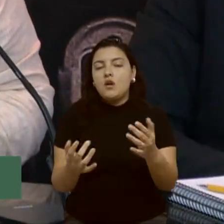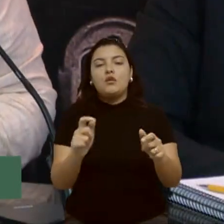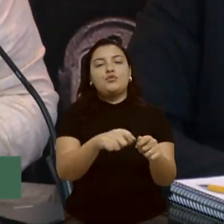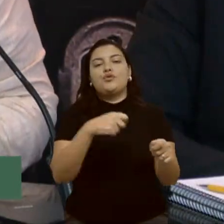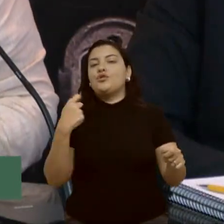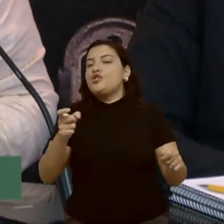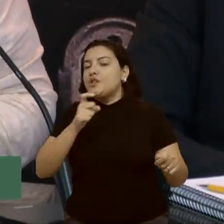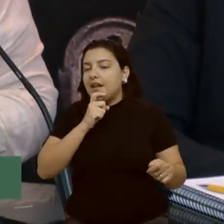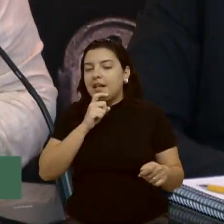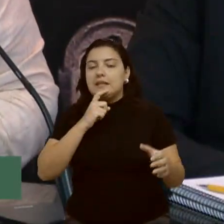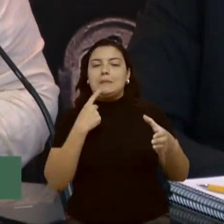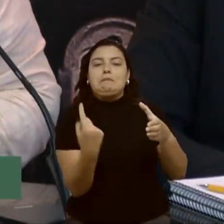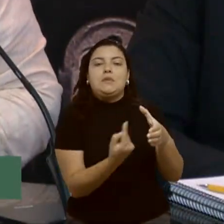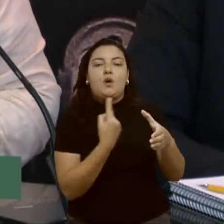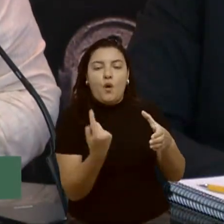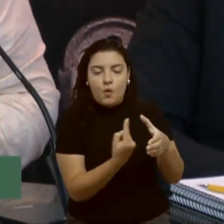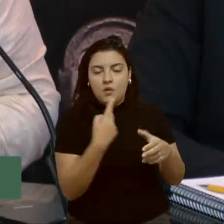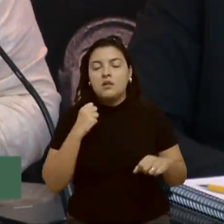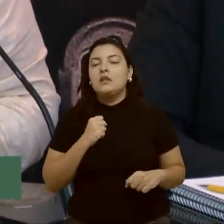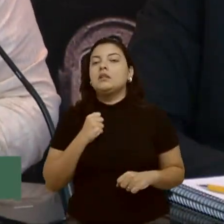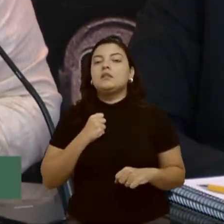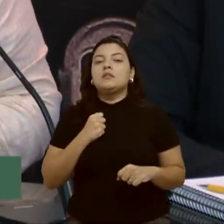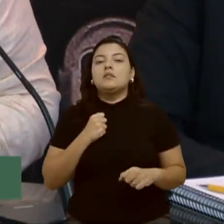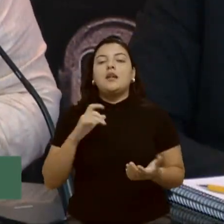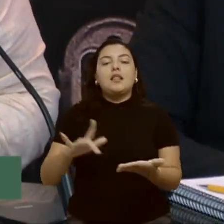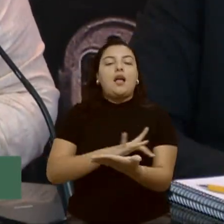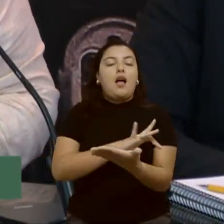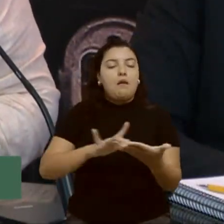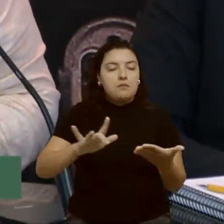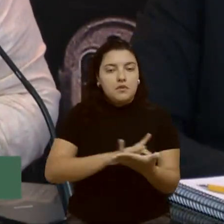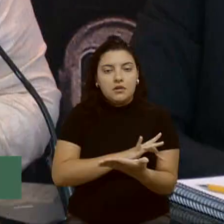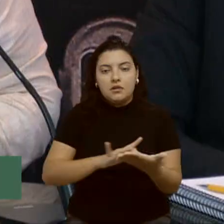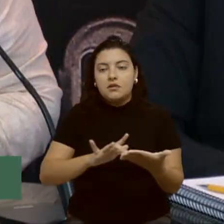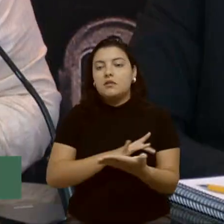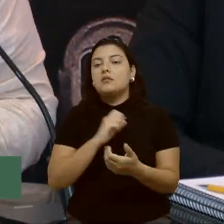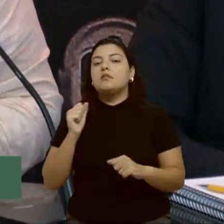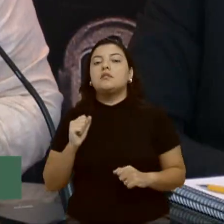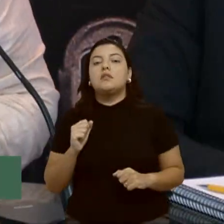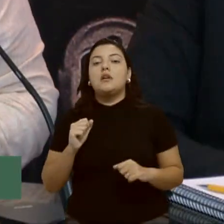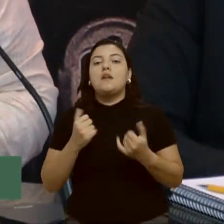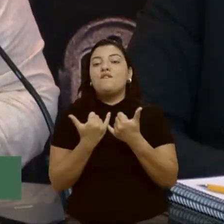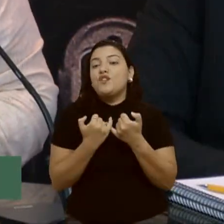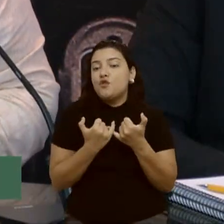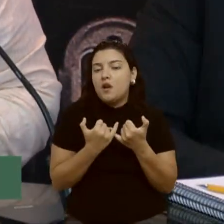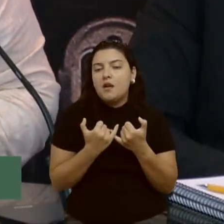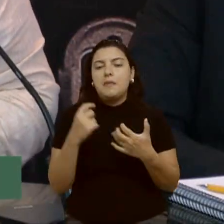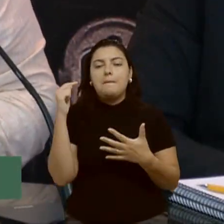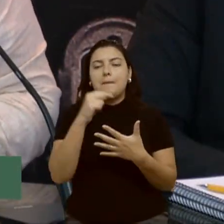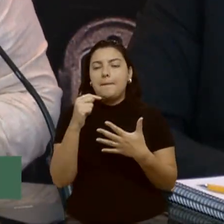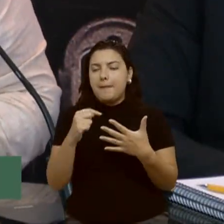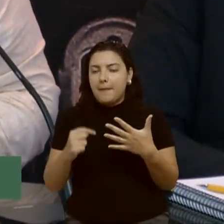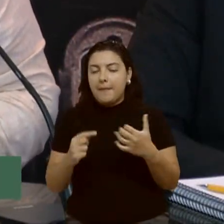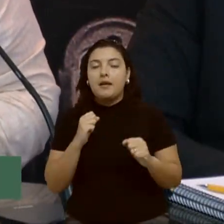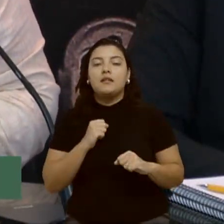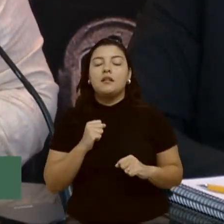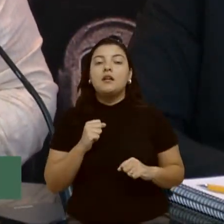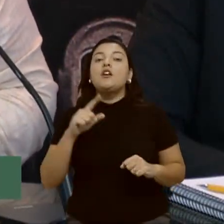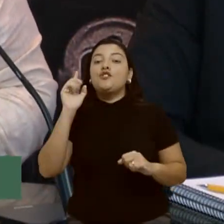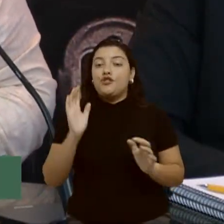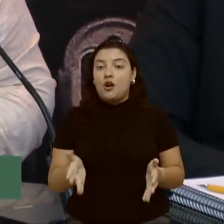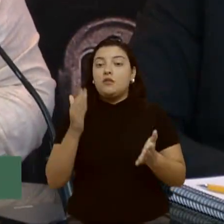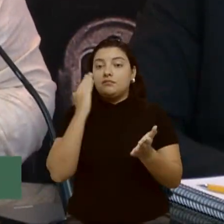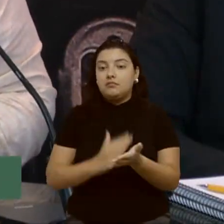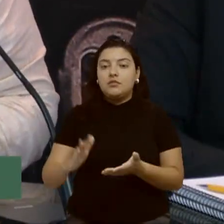geladeira, micro-ondas, tablets, né? Videogame, enfim. Então, a gente já iniciou